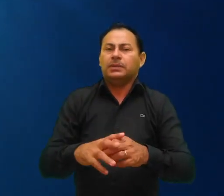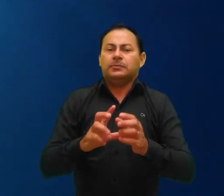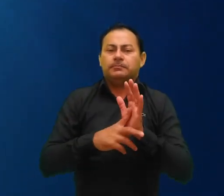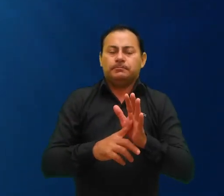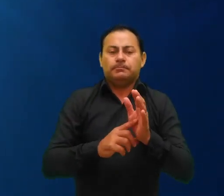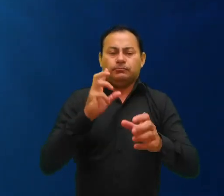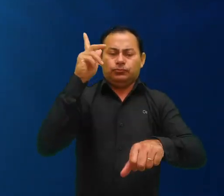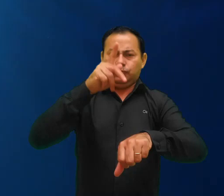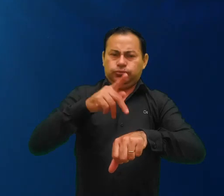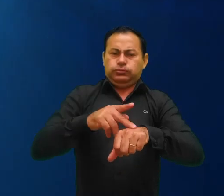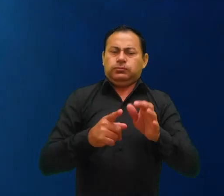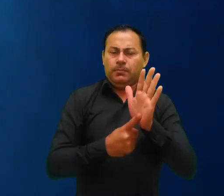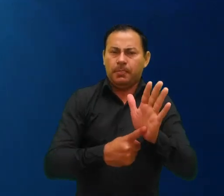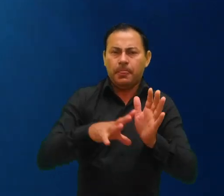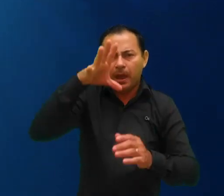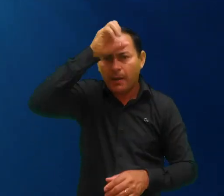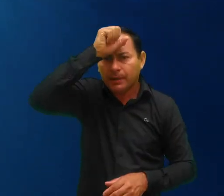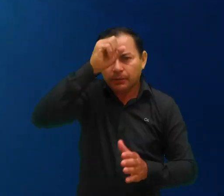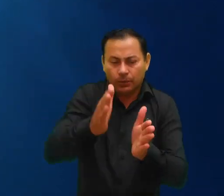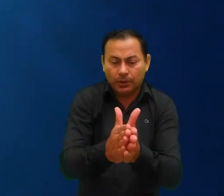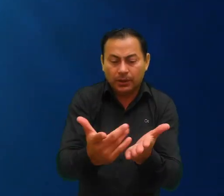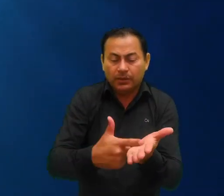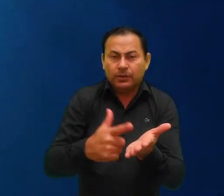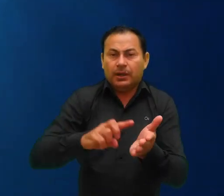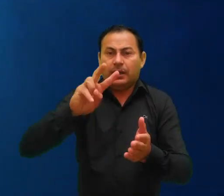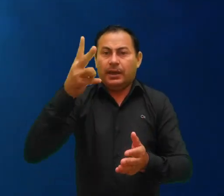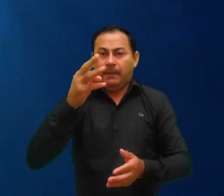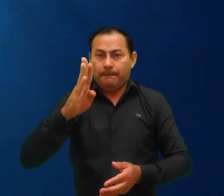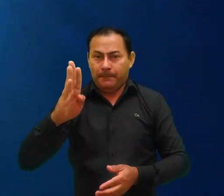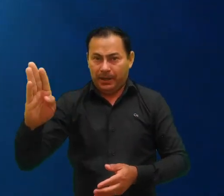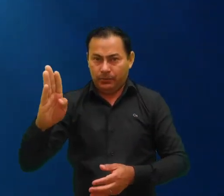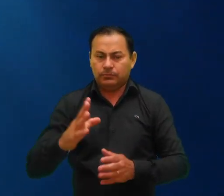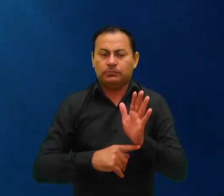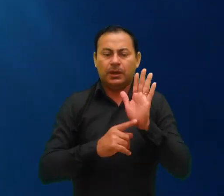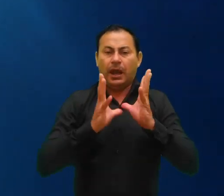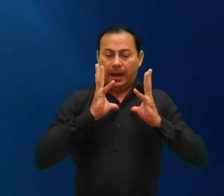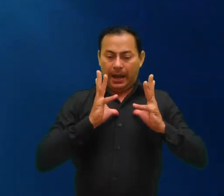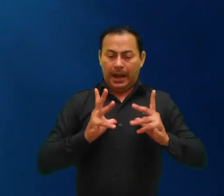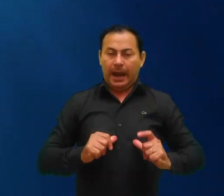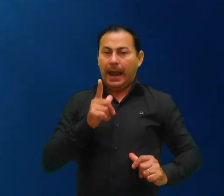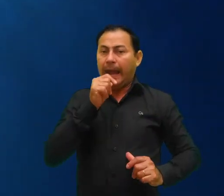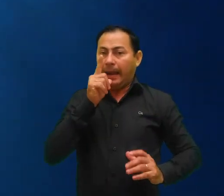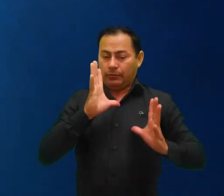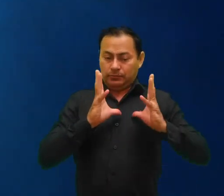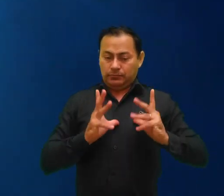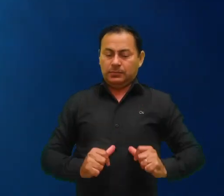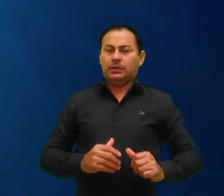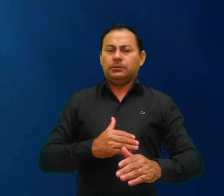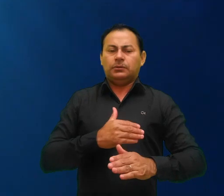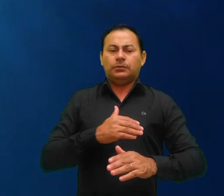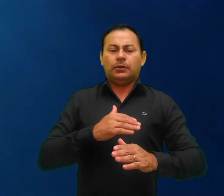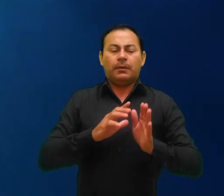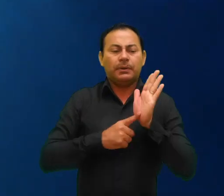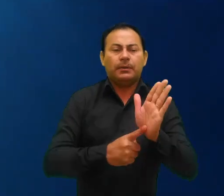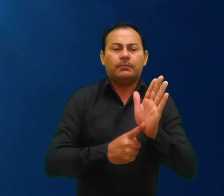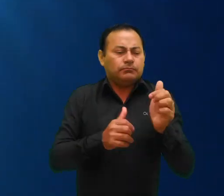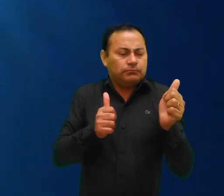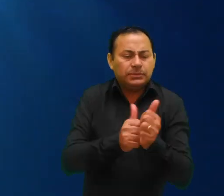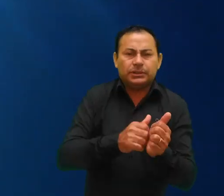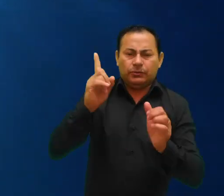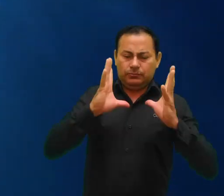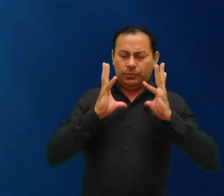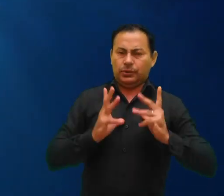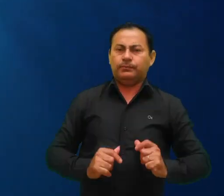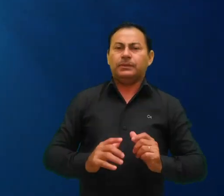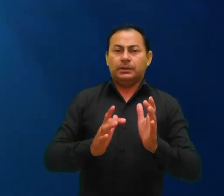está solidificado. Aprendemos com o livro de Hebreus que a água representa a purificação que todos nós precisamos para nos aproximar de